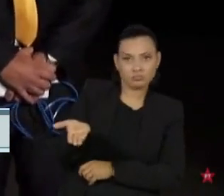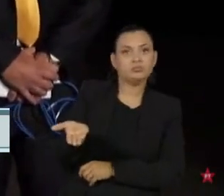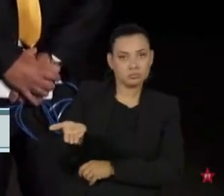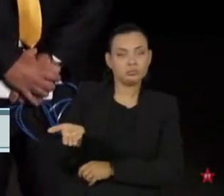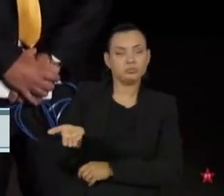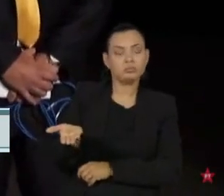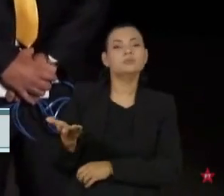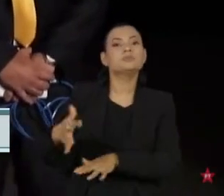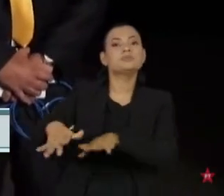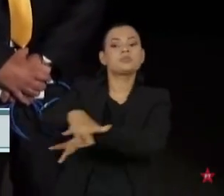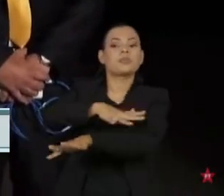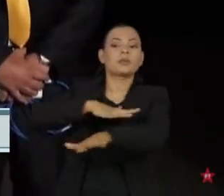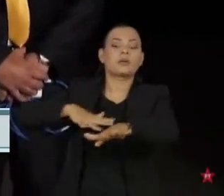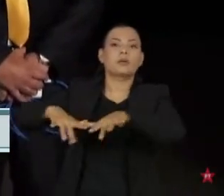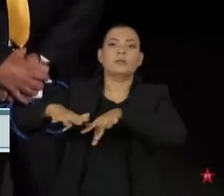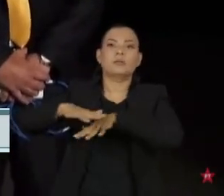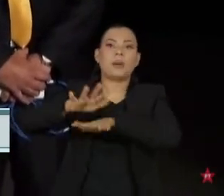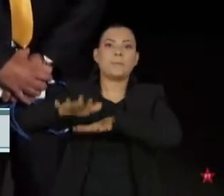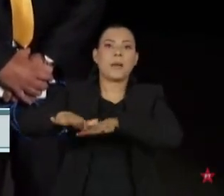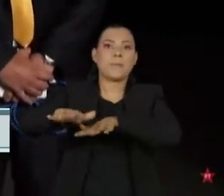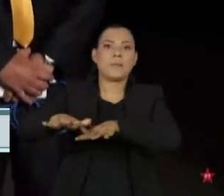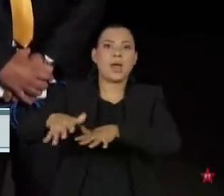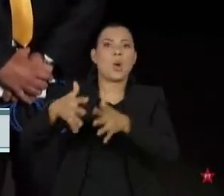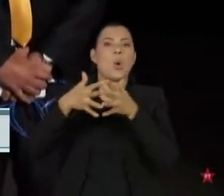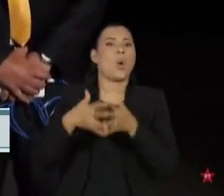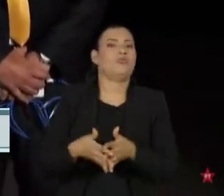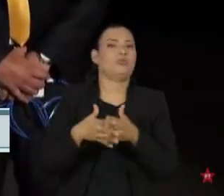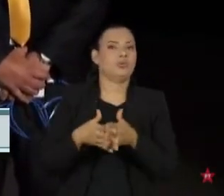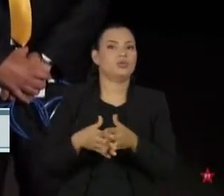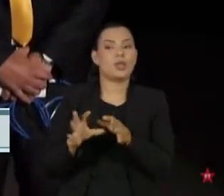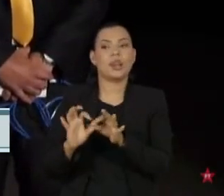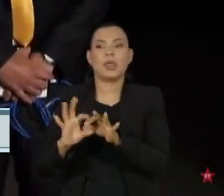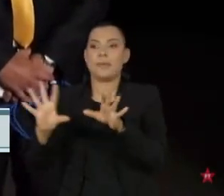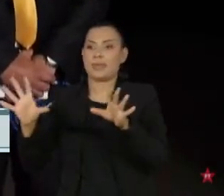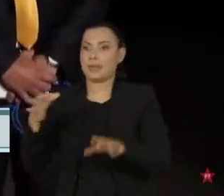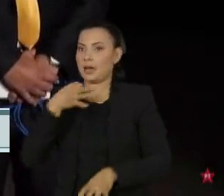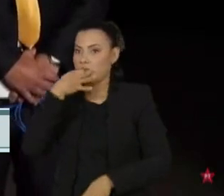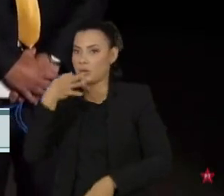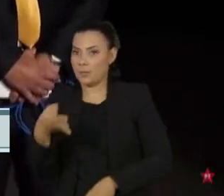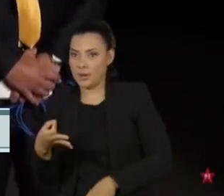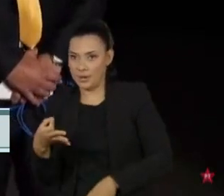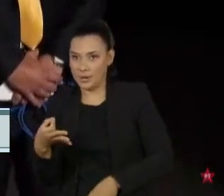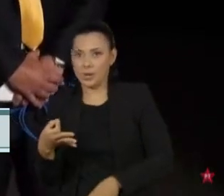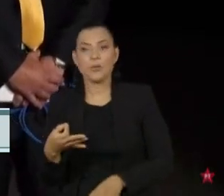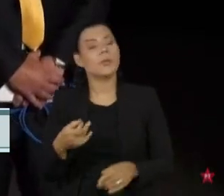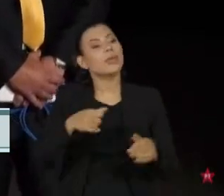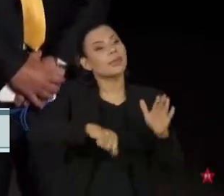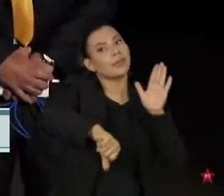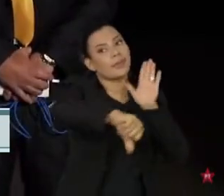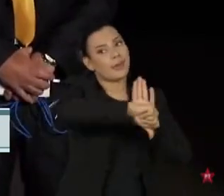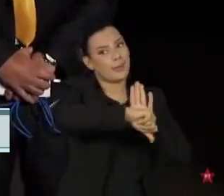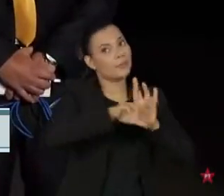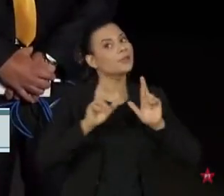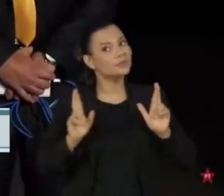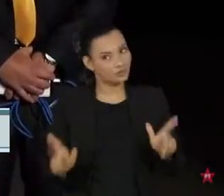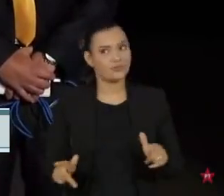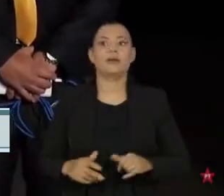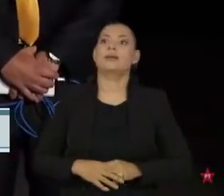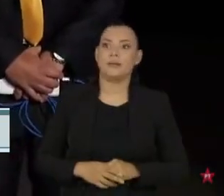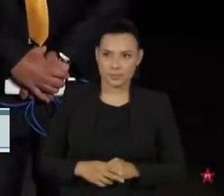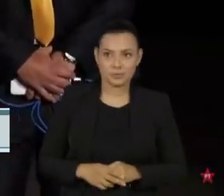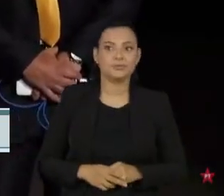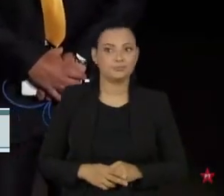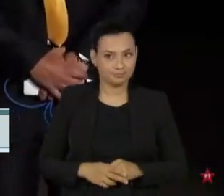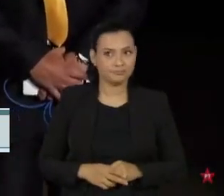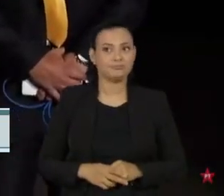desses manifestantes que confundem a liberdade de expressão com cometimento de crimes as medidas